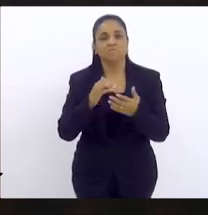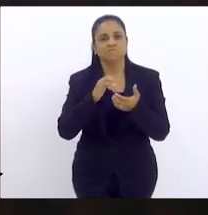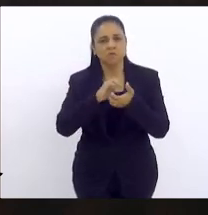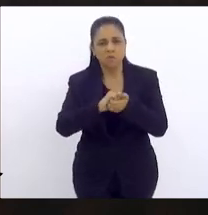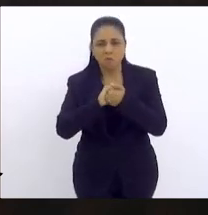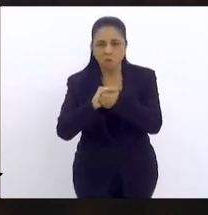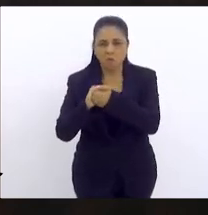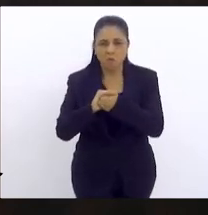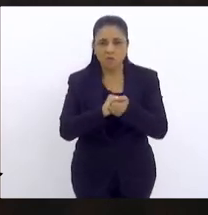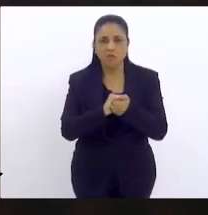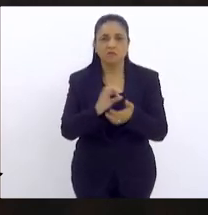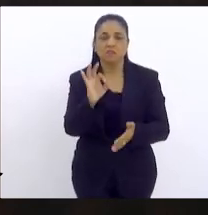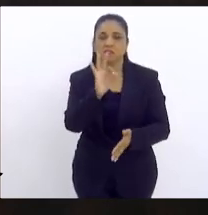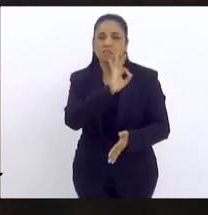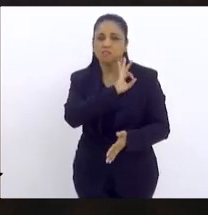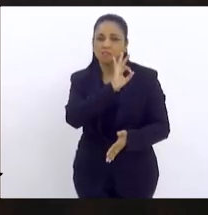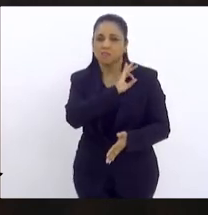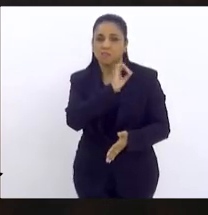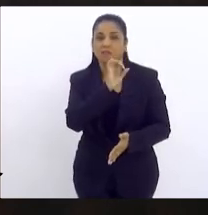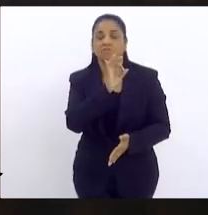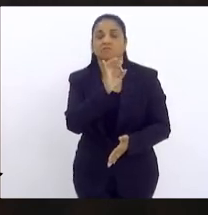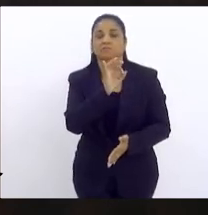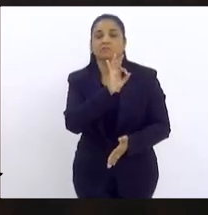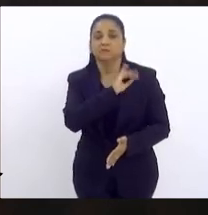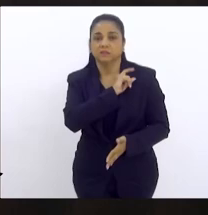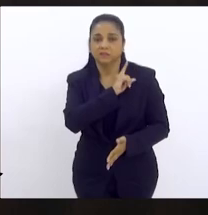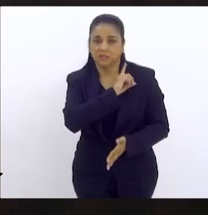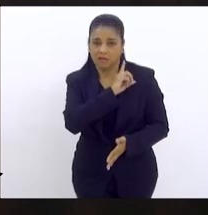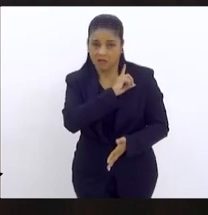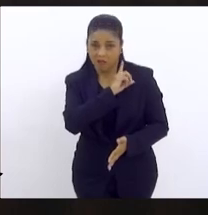todos os delegados aqui presentes cumprimento